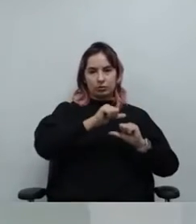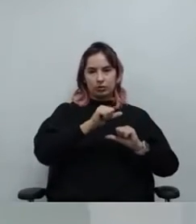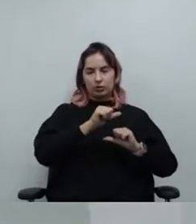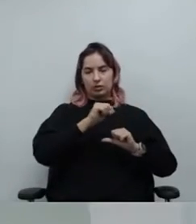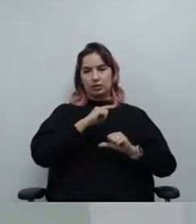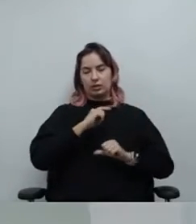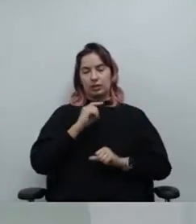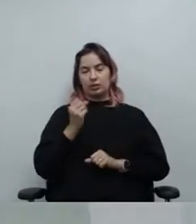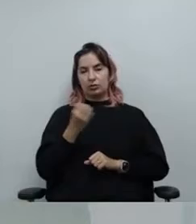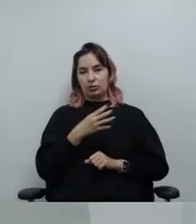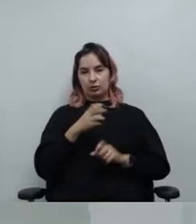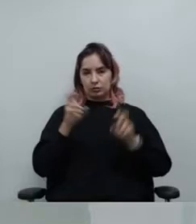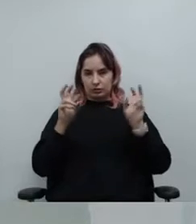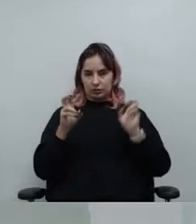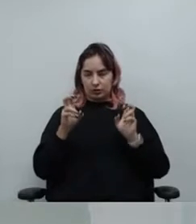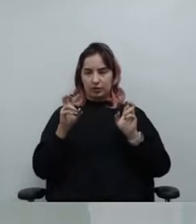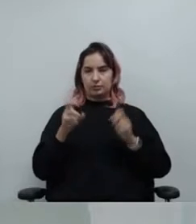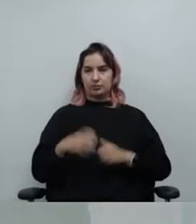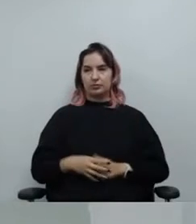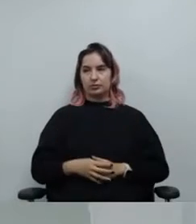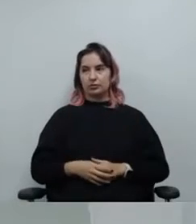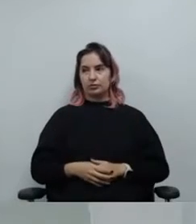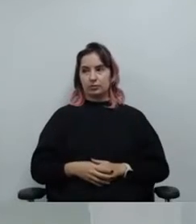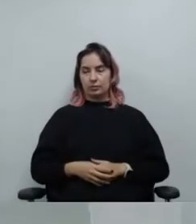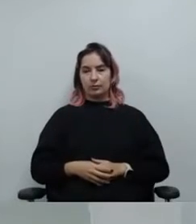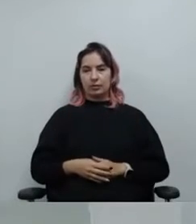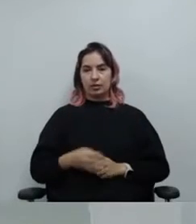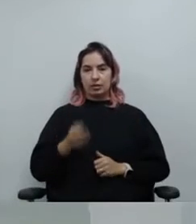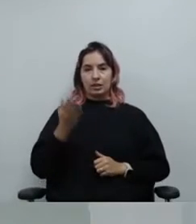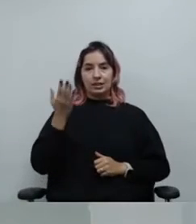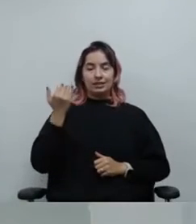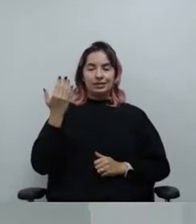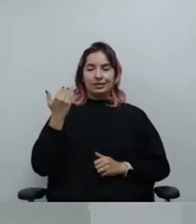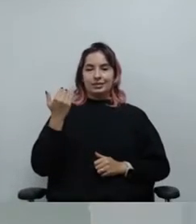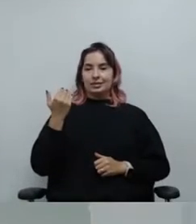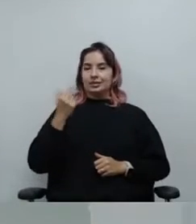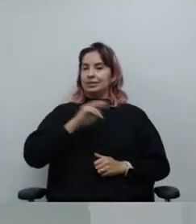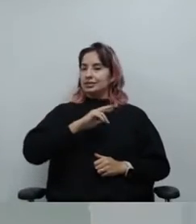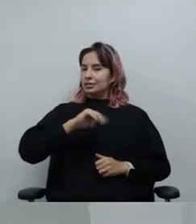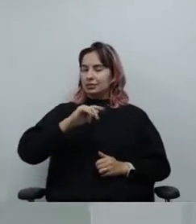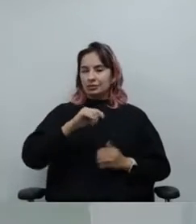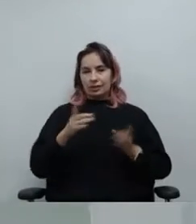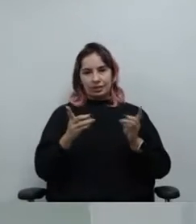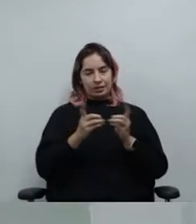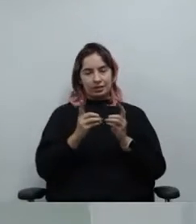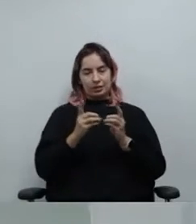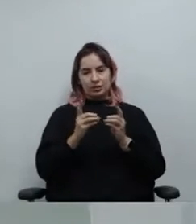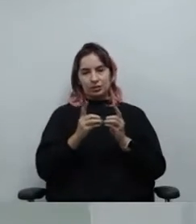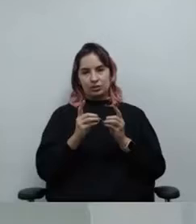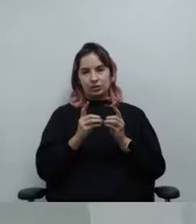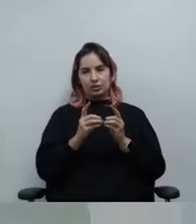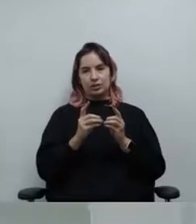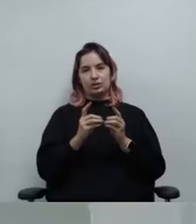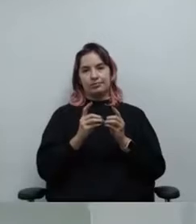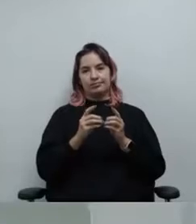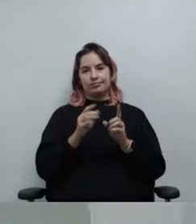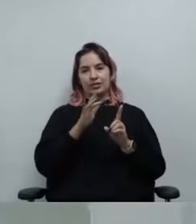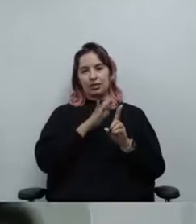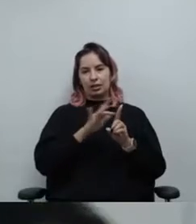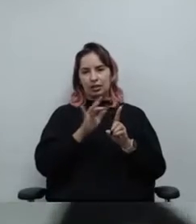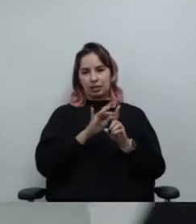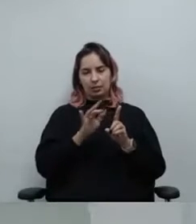chegando, comunidades que antes não eram atendidas, comunidades quilombolas, indígenas,